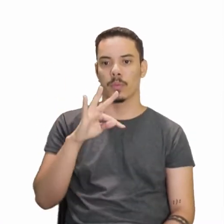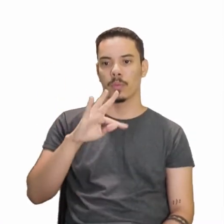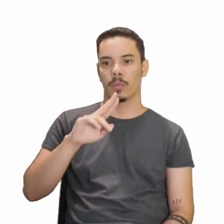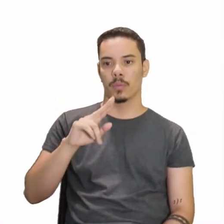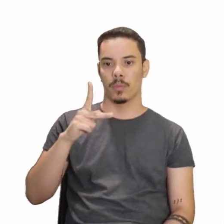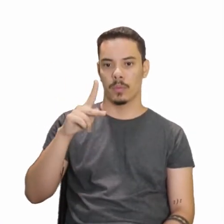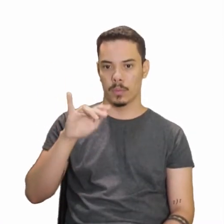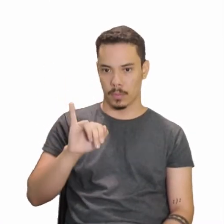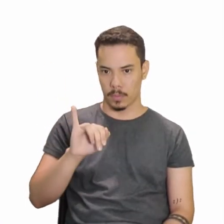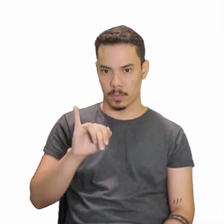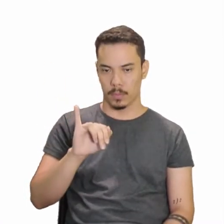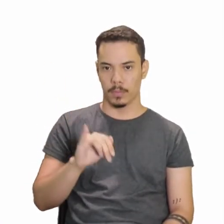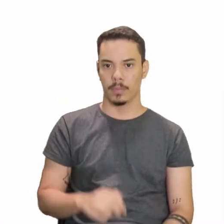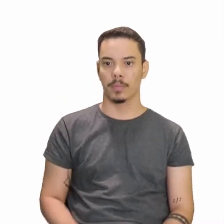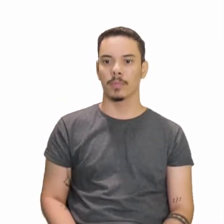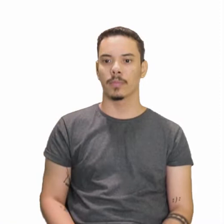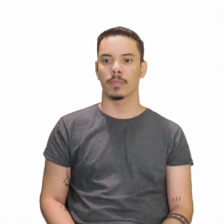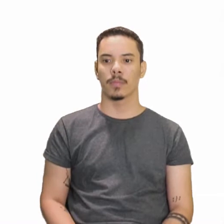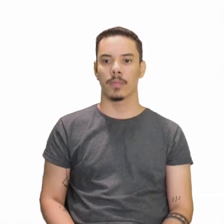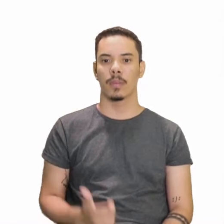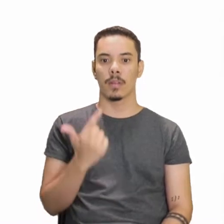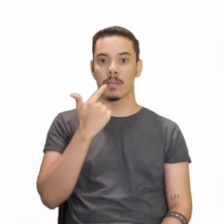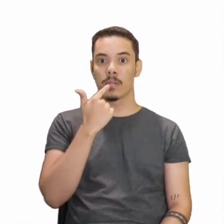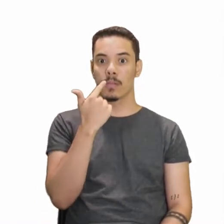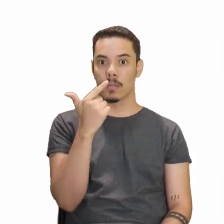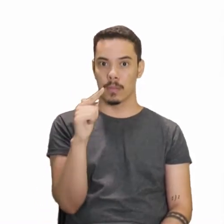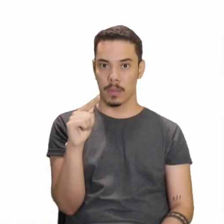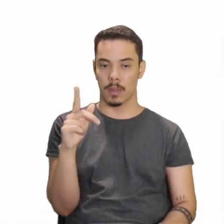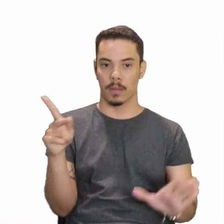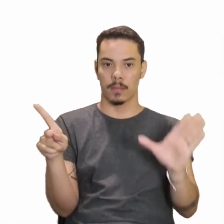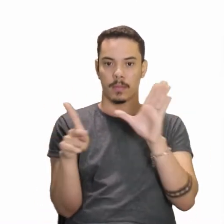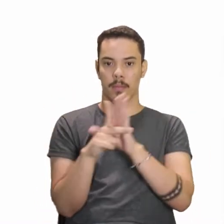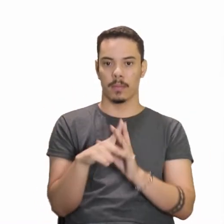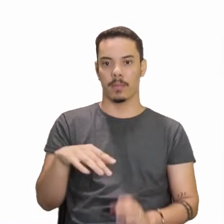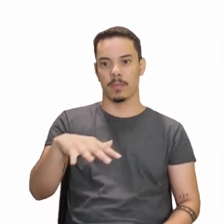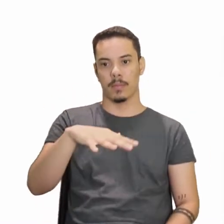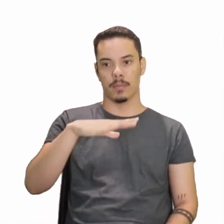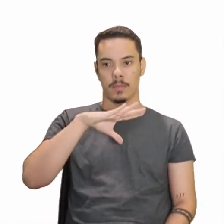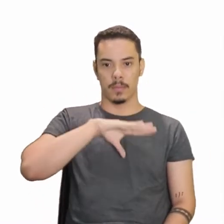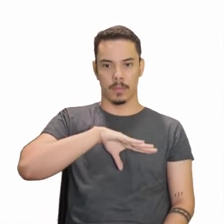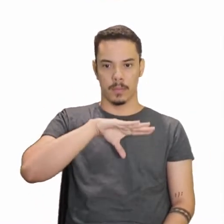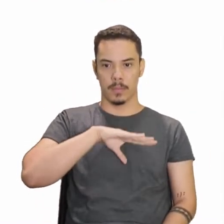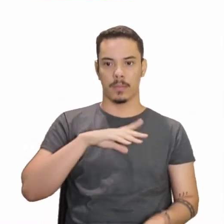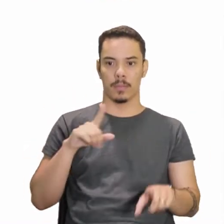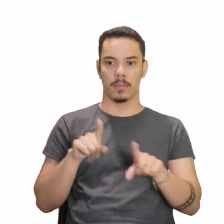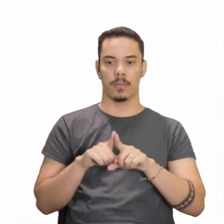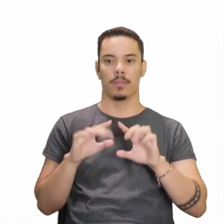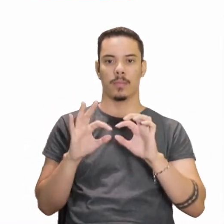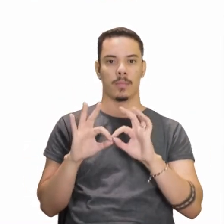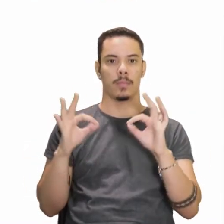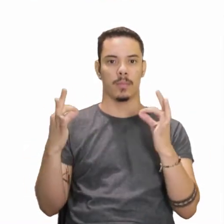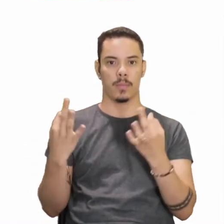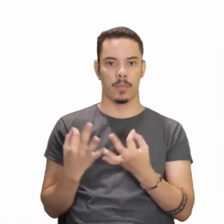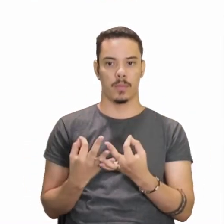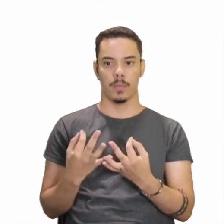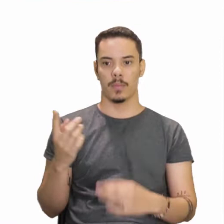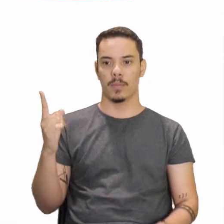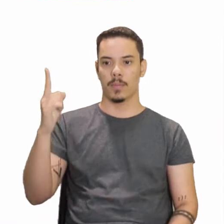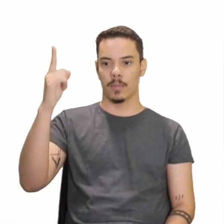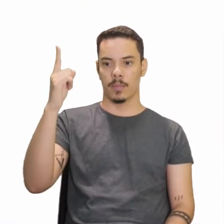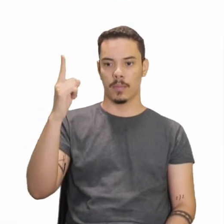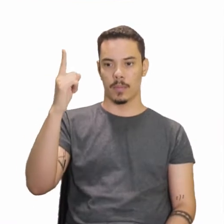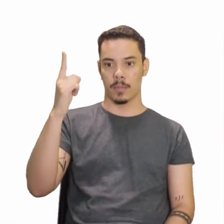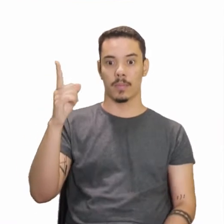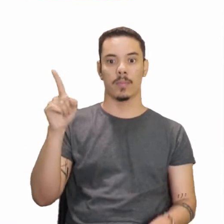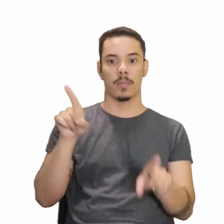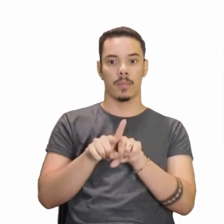Mais precisamente o tupinambá, uma língua aí do litoral brasileiro, da família do tupi-guarani, certo?